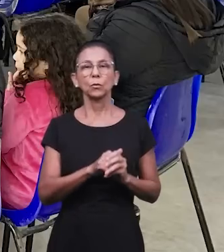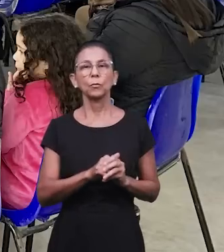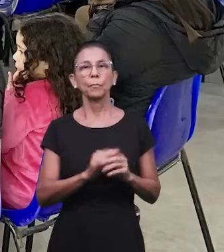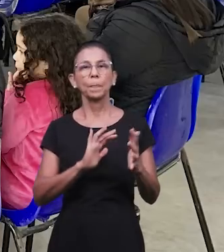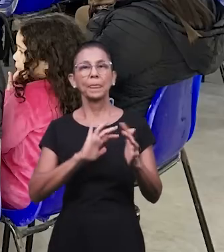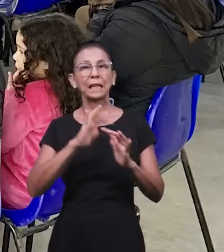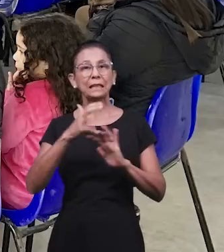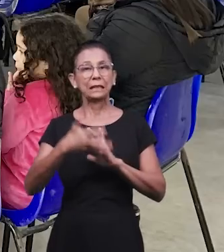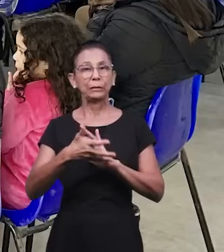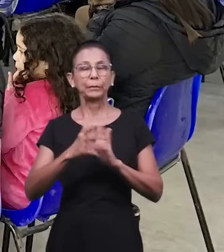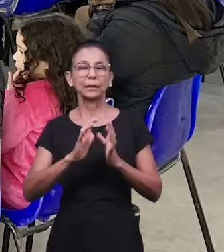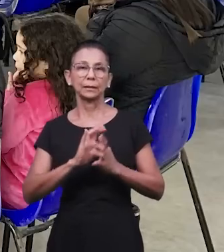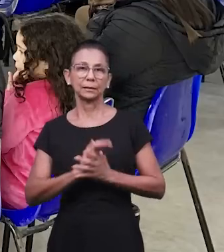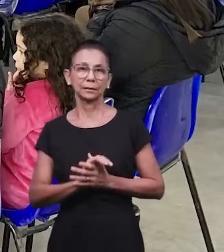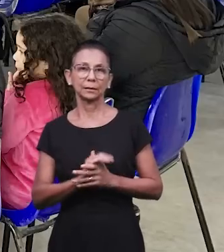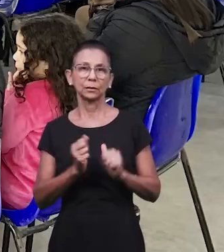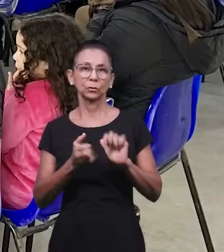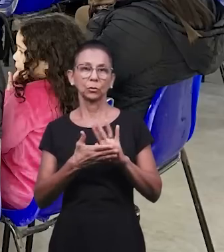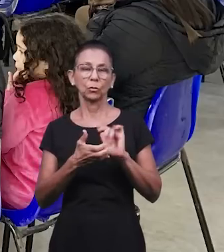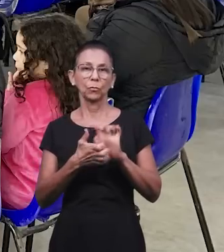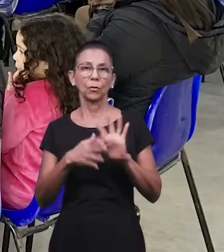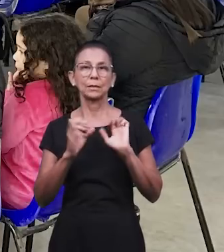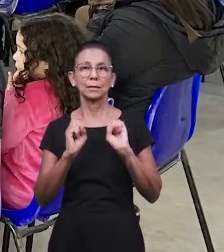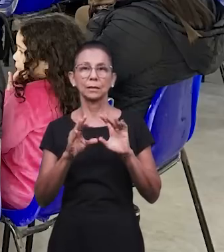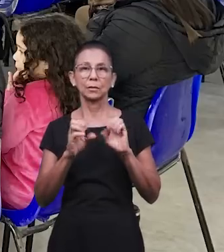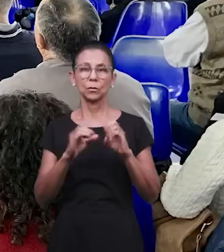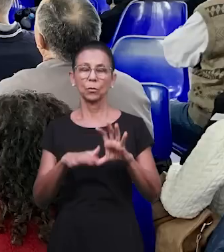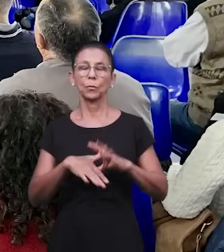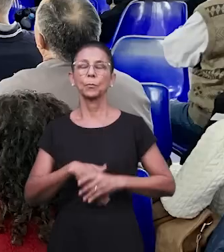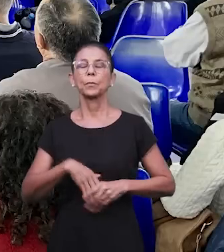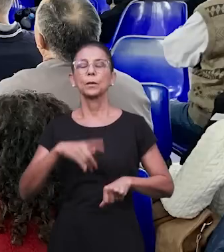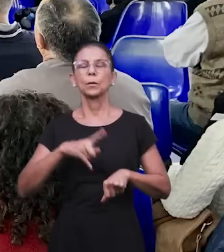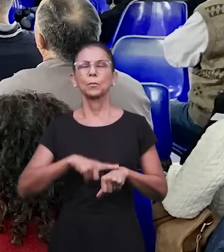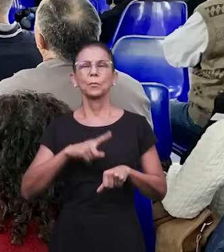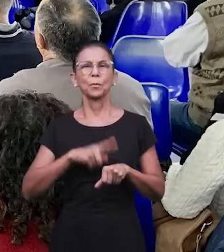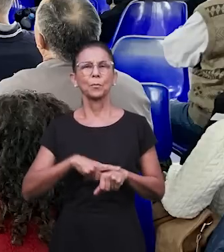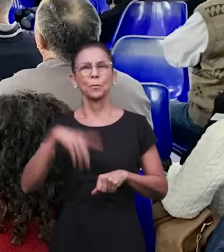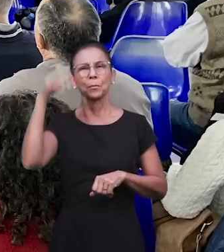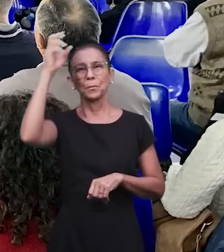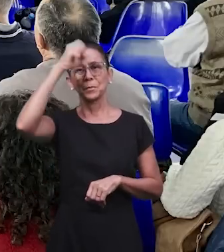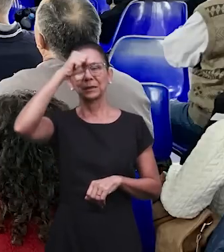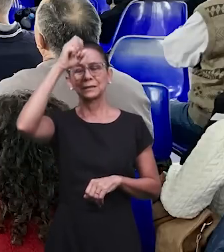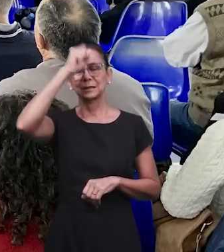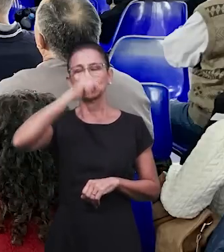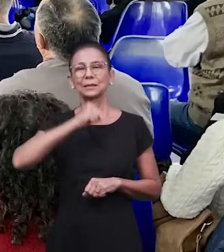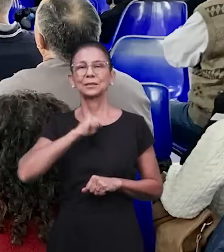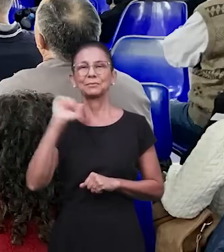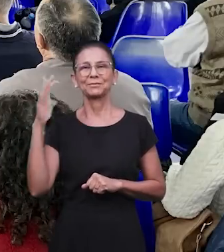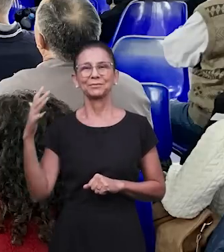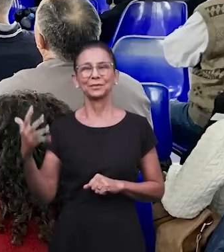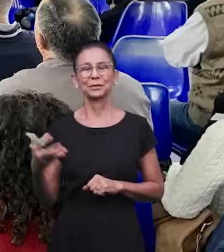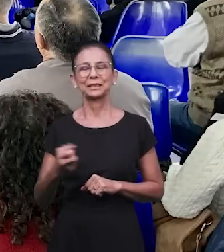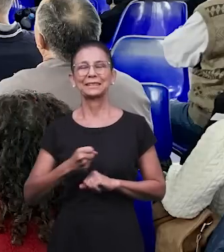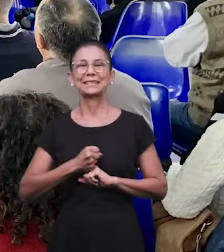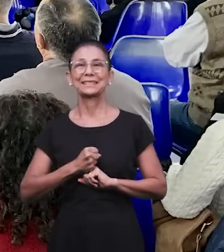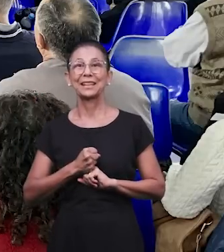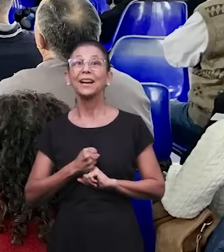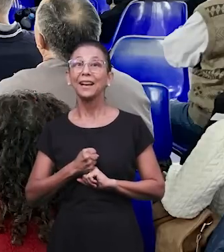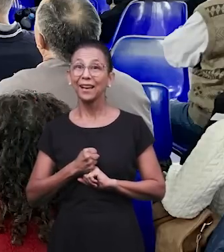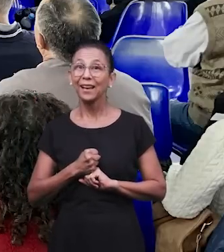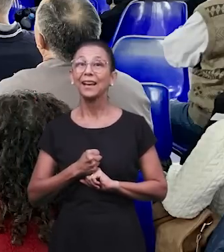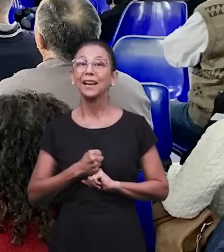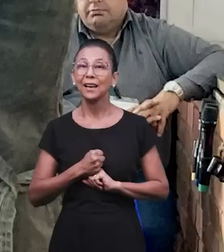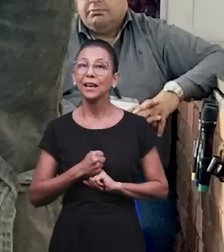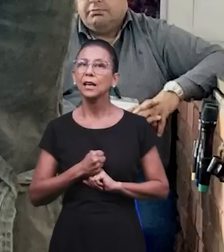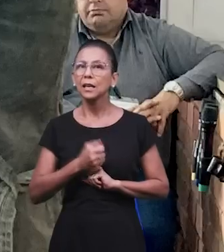responsável pelo trabalho de Libras no Manaim de Porto Alegre. Foi um momento de duplo aprendizado e de muita adoração, despertando em